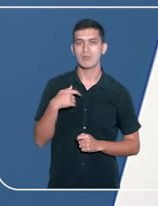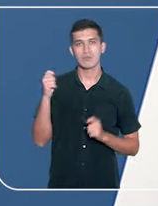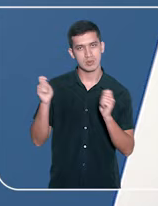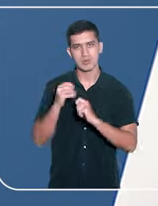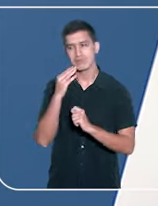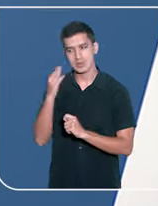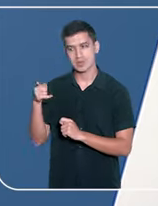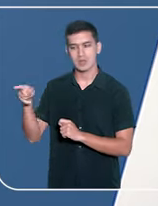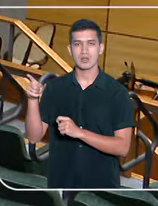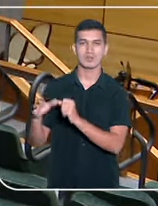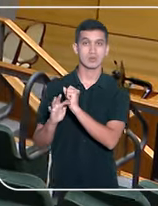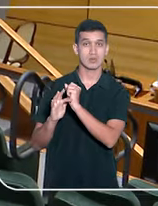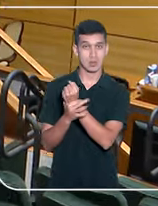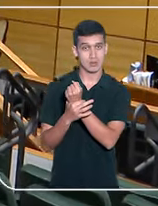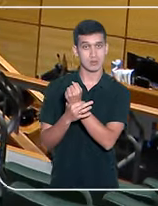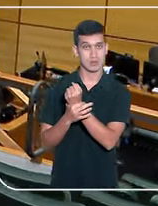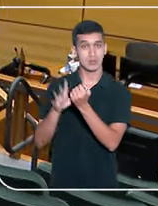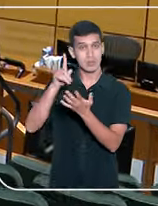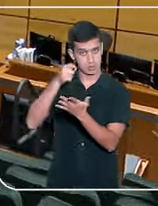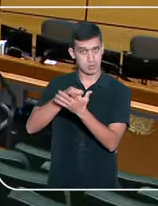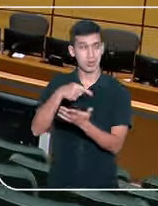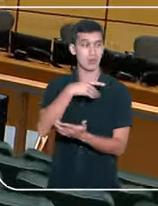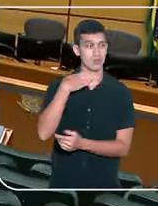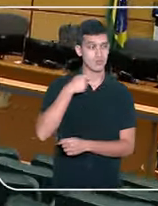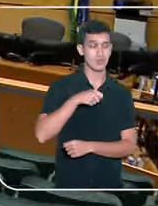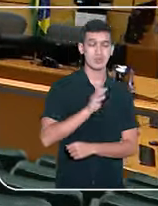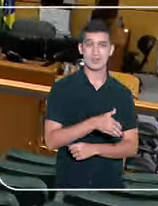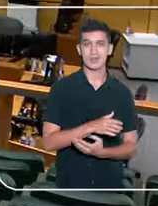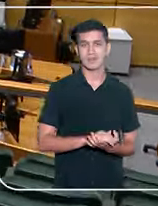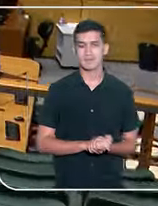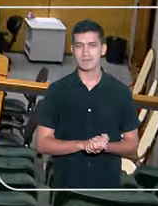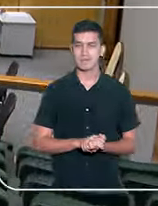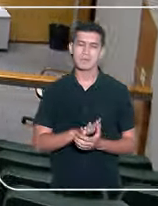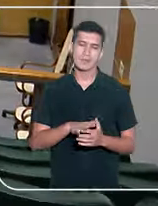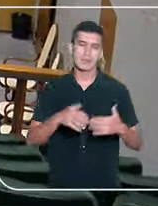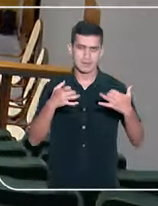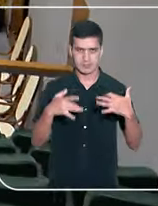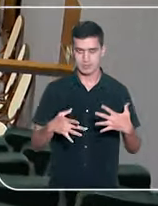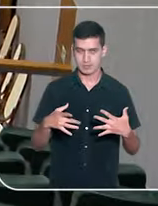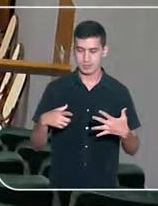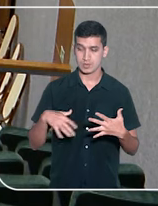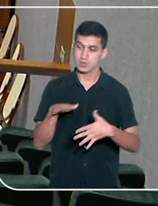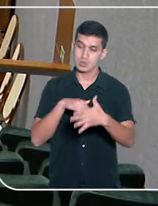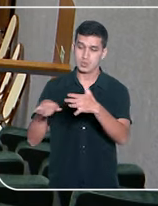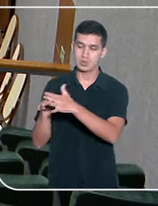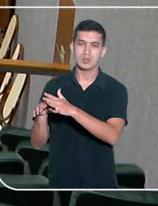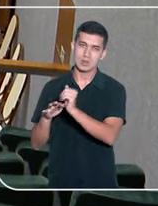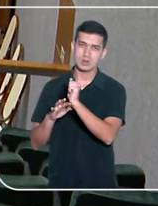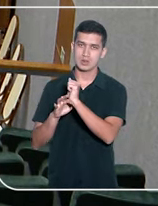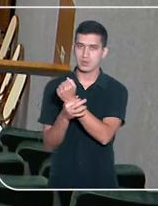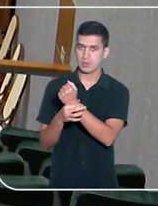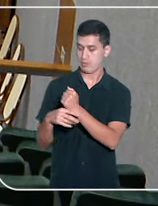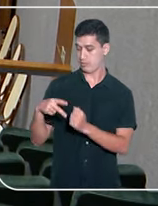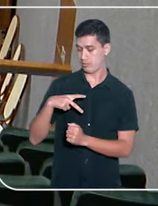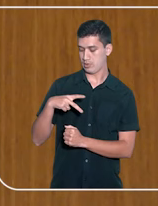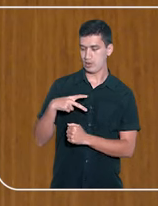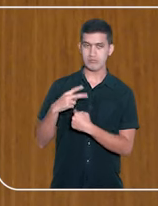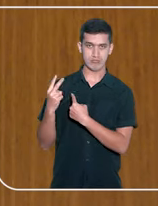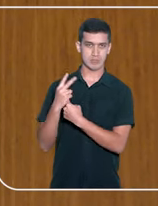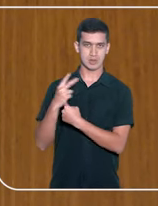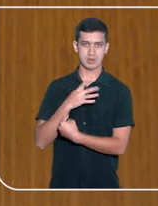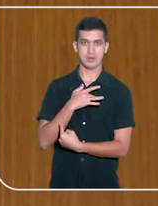ordem judicial a primeira turma entendeu que a lei que dispõe sobre os planos de saúde e seguros privados de assistência à